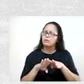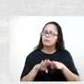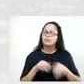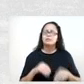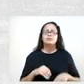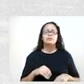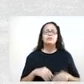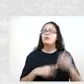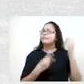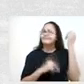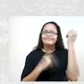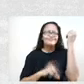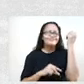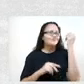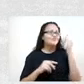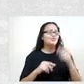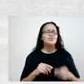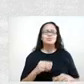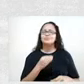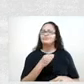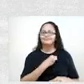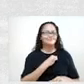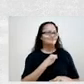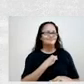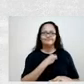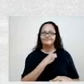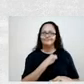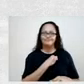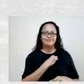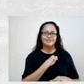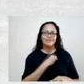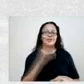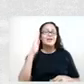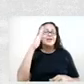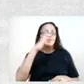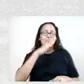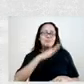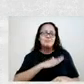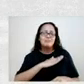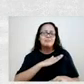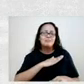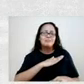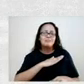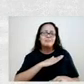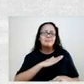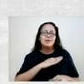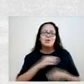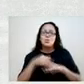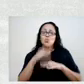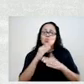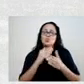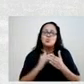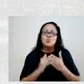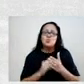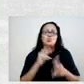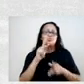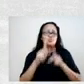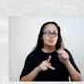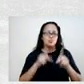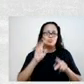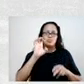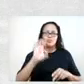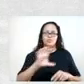um castigo ao pecado, né? Isso era um mal que estava atormentando toda a Europa.